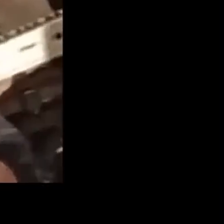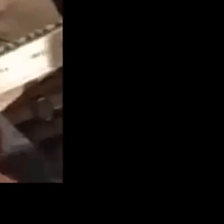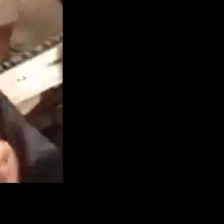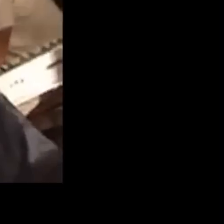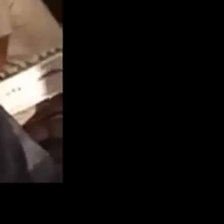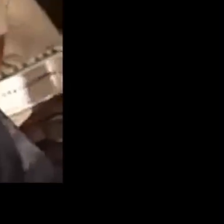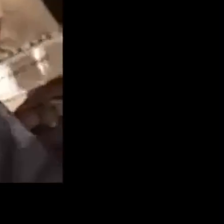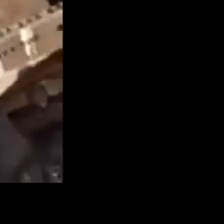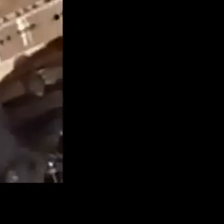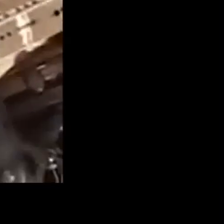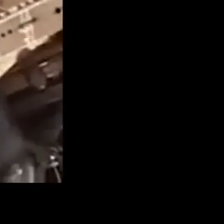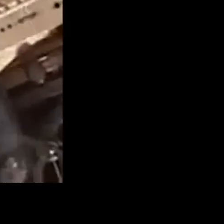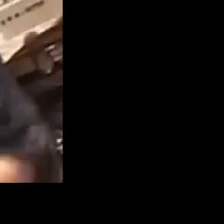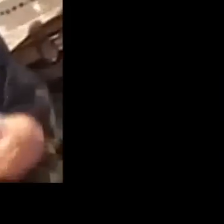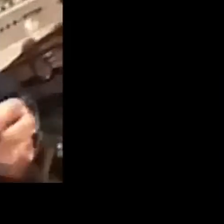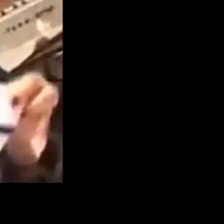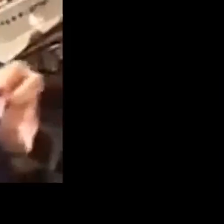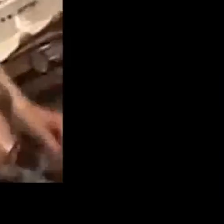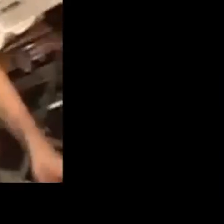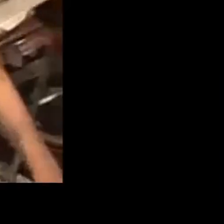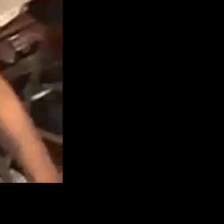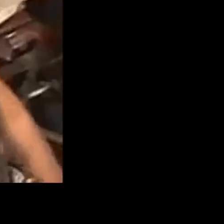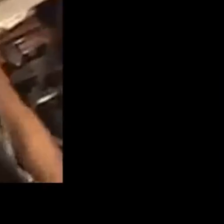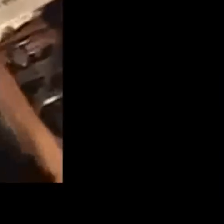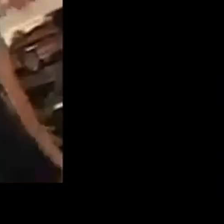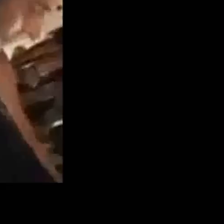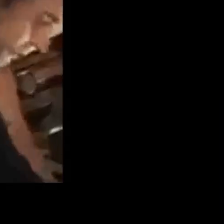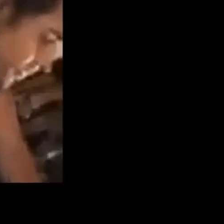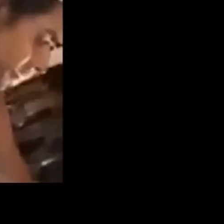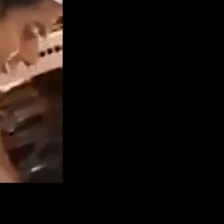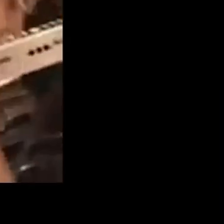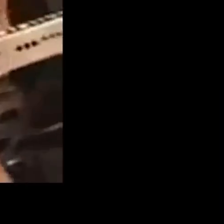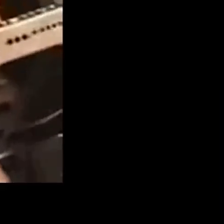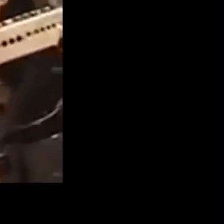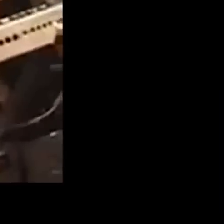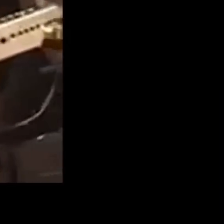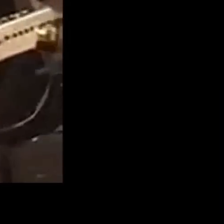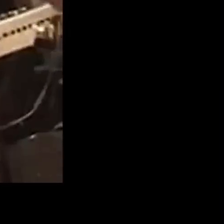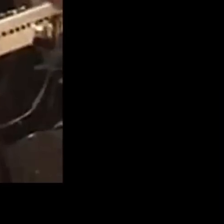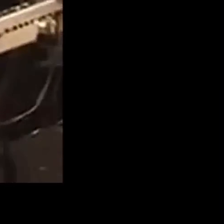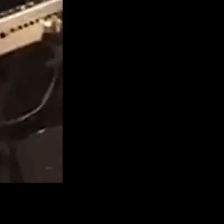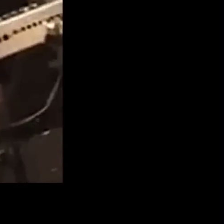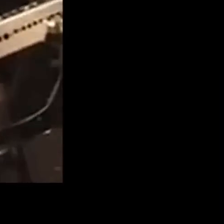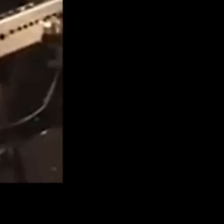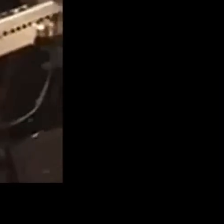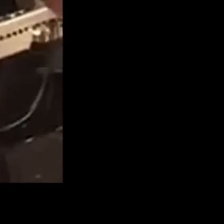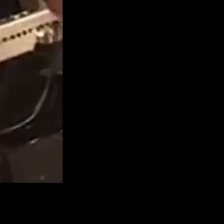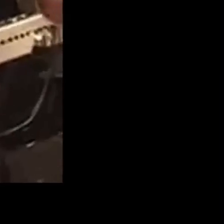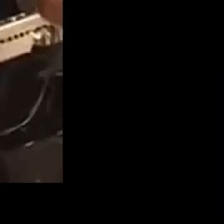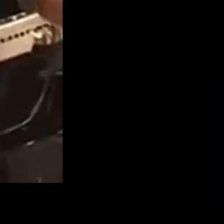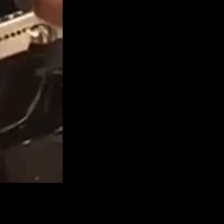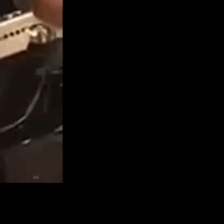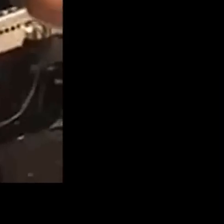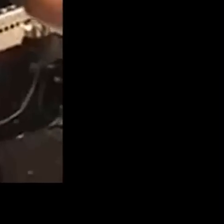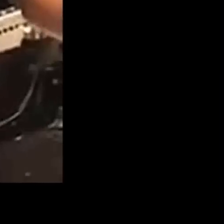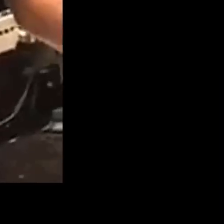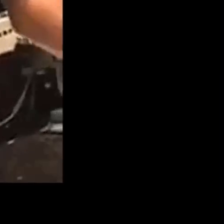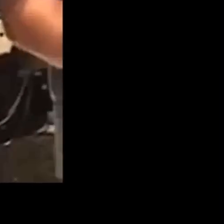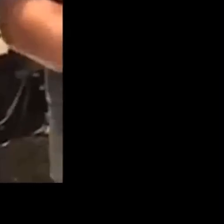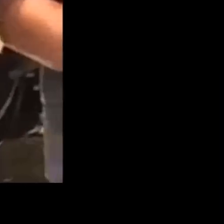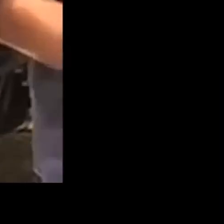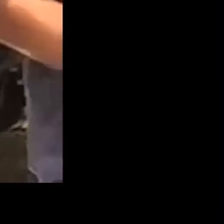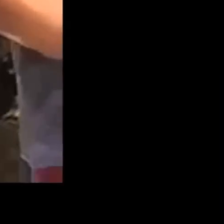Você sabe que foi Maria Alice? Maria Alice cantou nesse teatro quando esse teatro estava